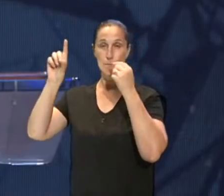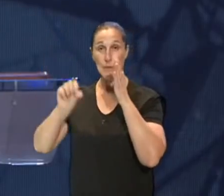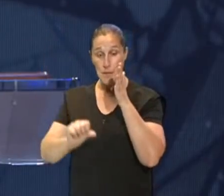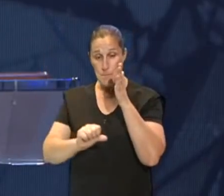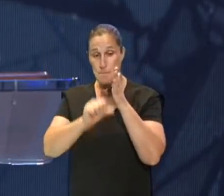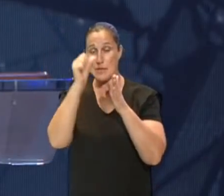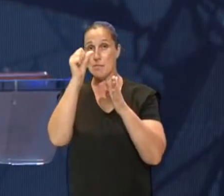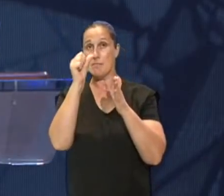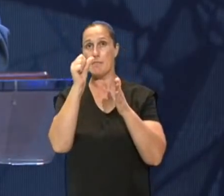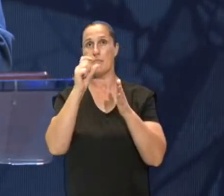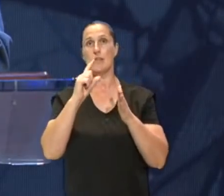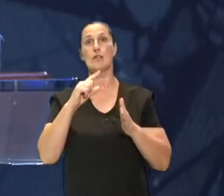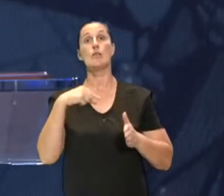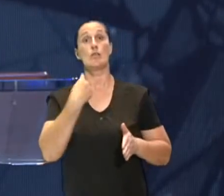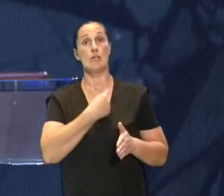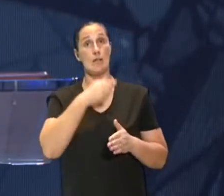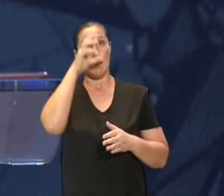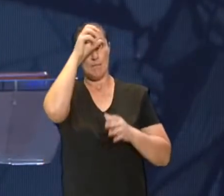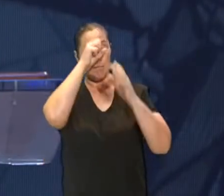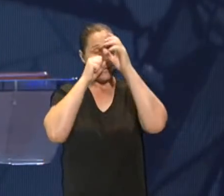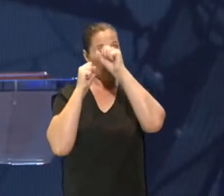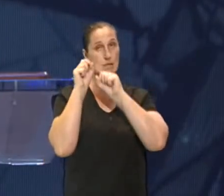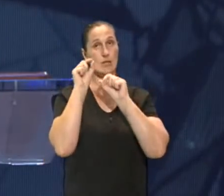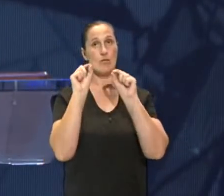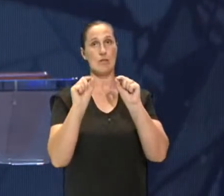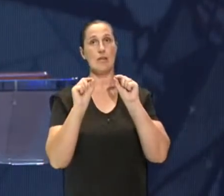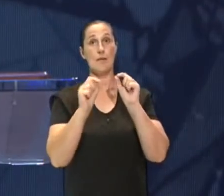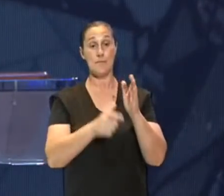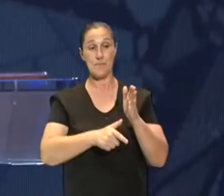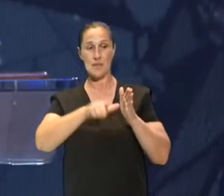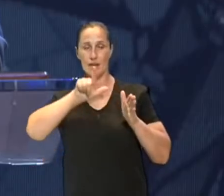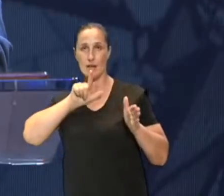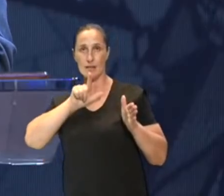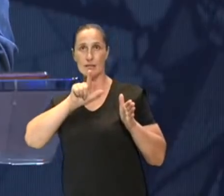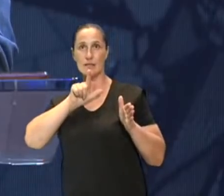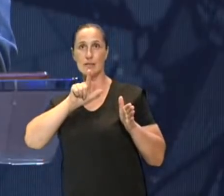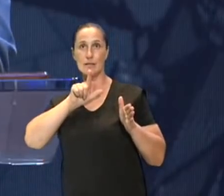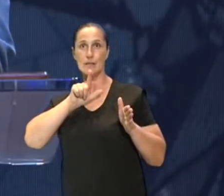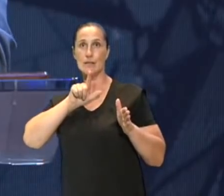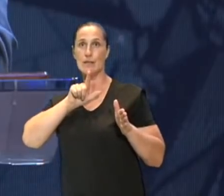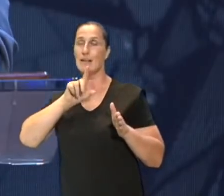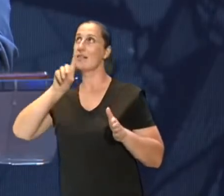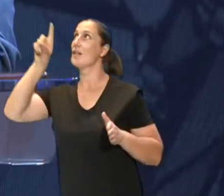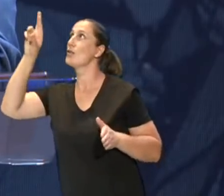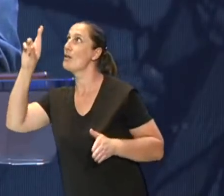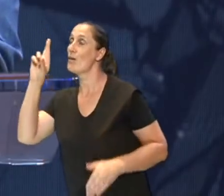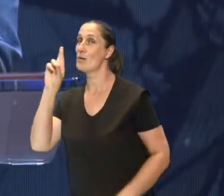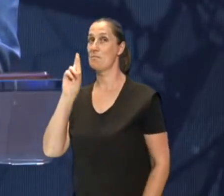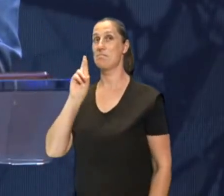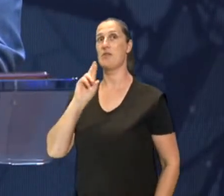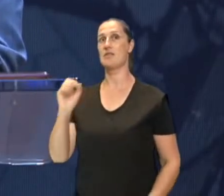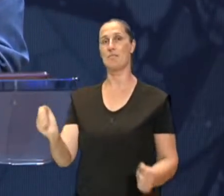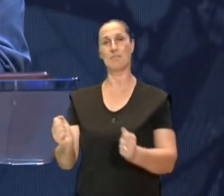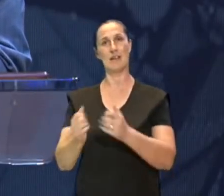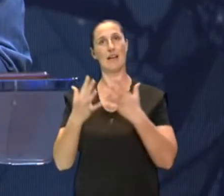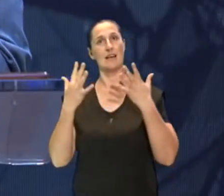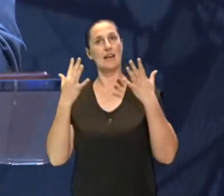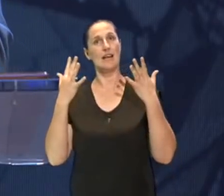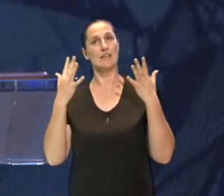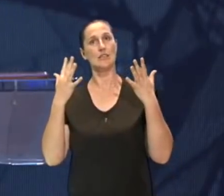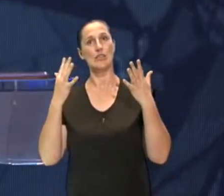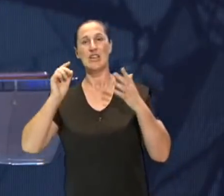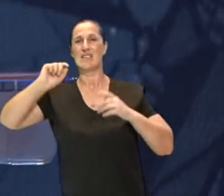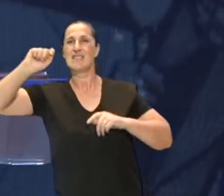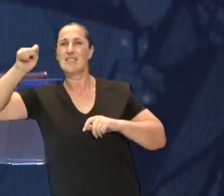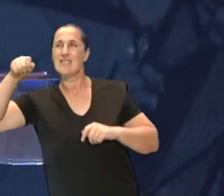vai aprender é que antes mesmo das respostas milagrosas e dos